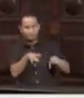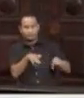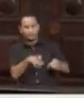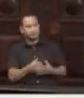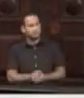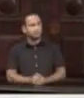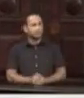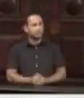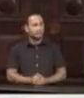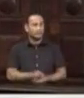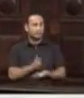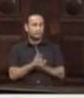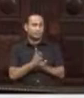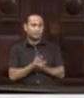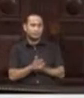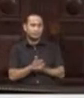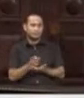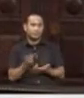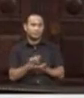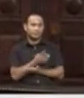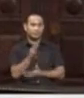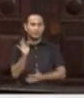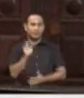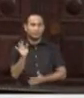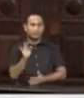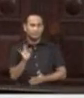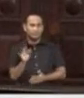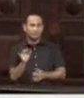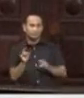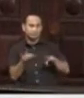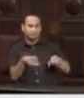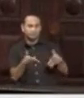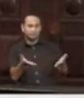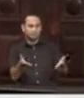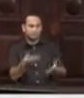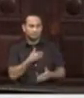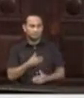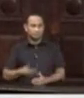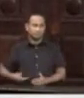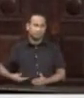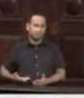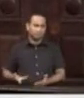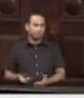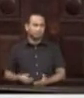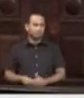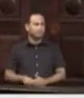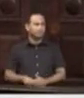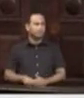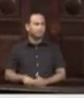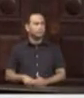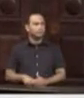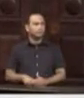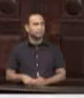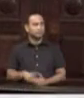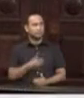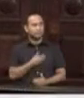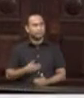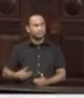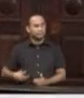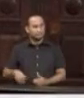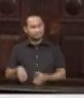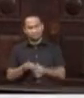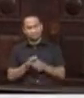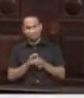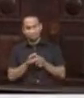federal deixa as universidades à míngua, ao mesmo tempo que o governo federal deixa que acabe o dinheiro de